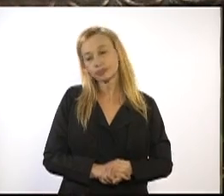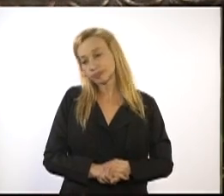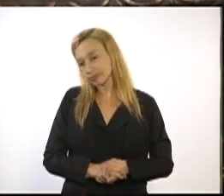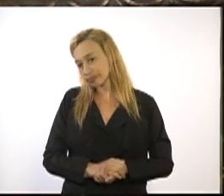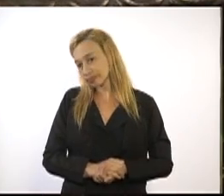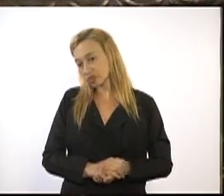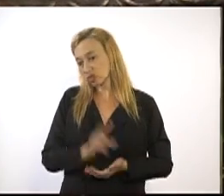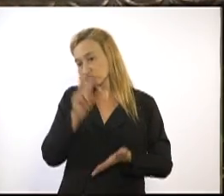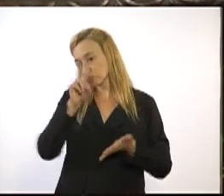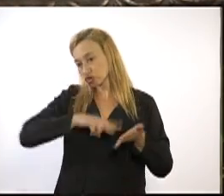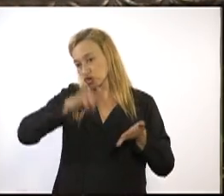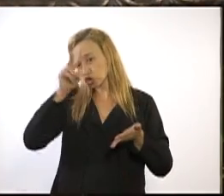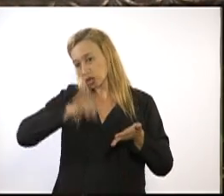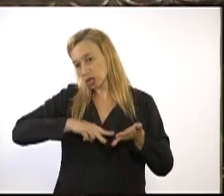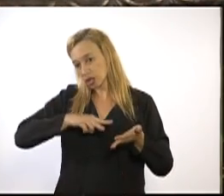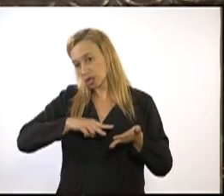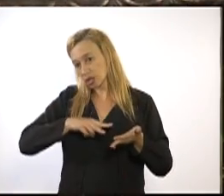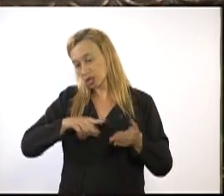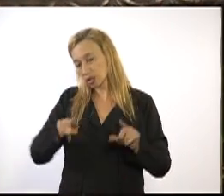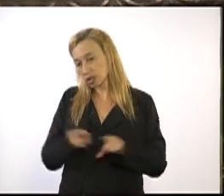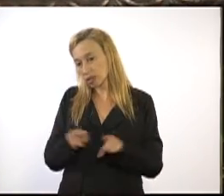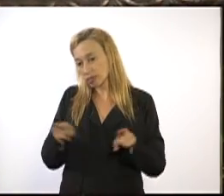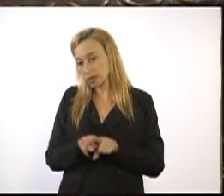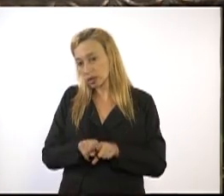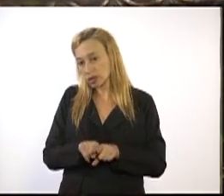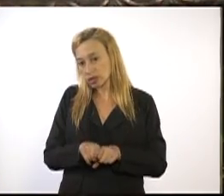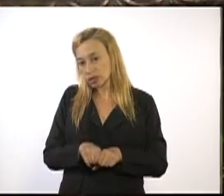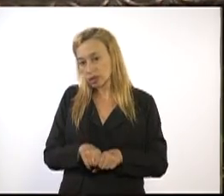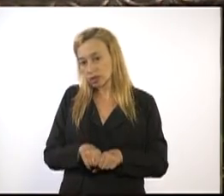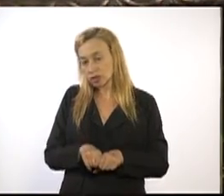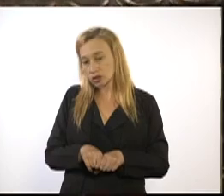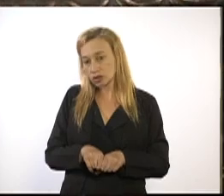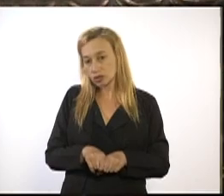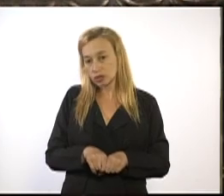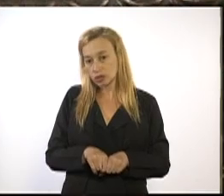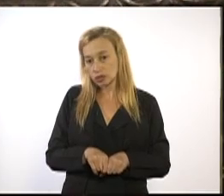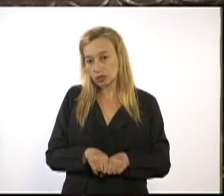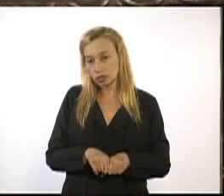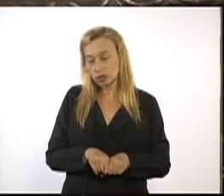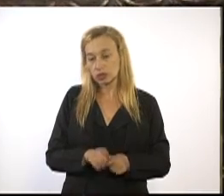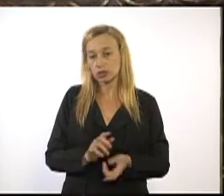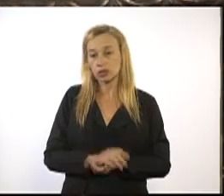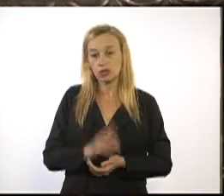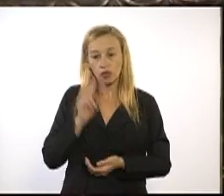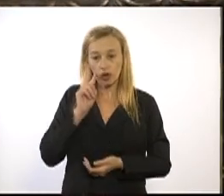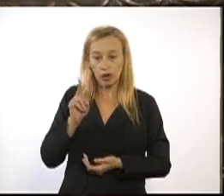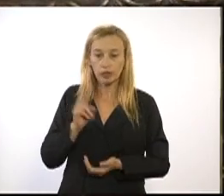tanto de ler quanto de ver alguns filmes.